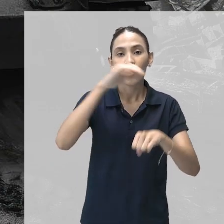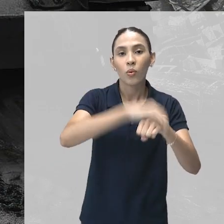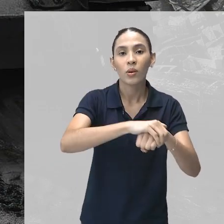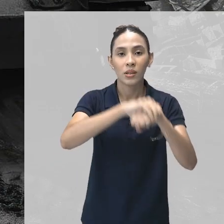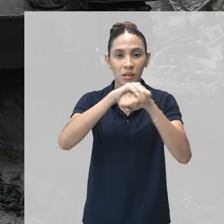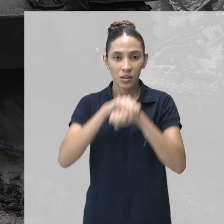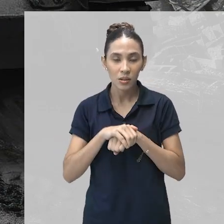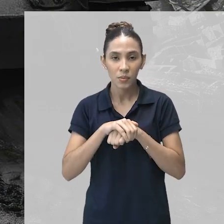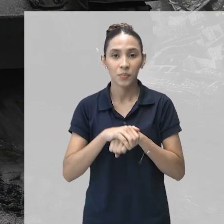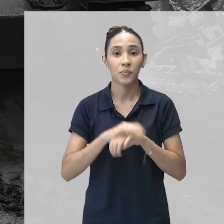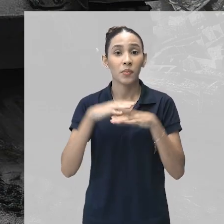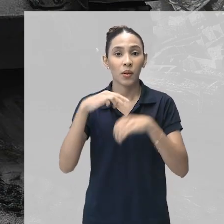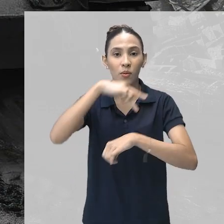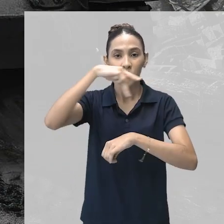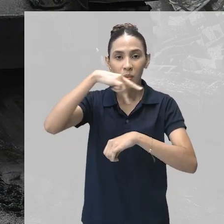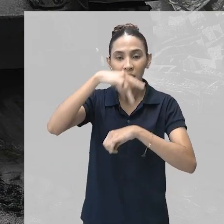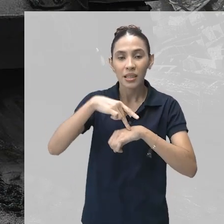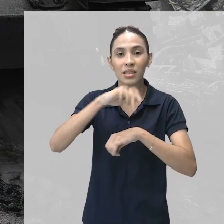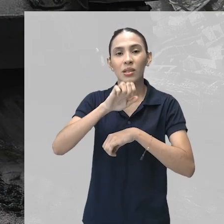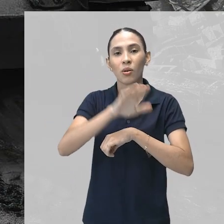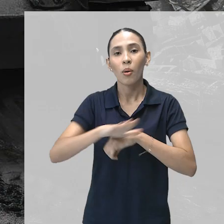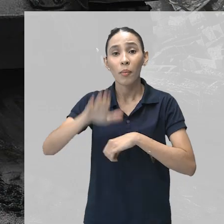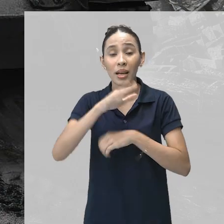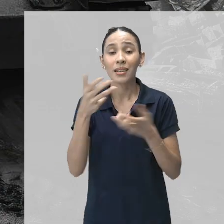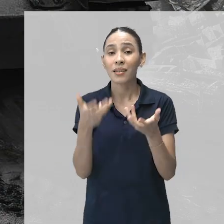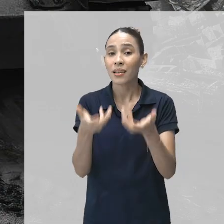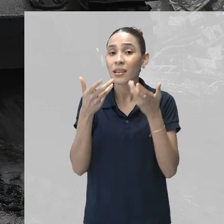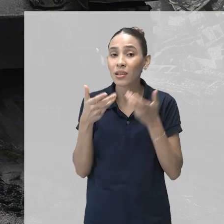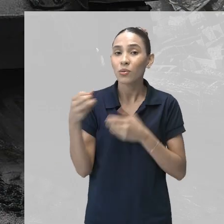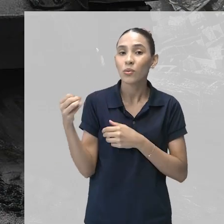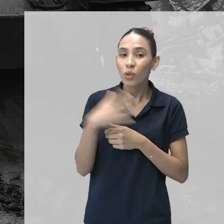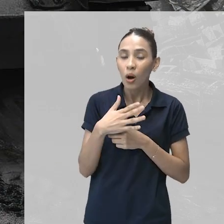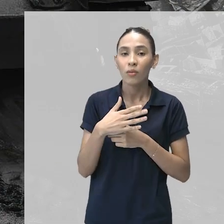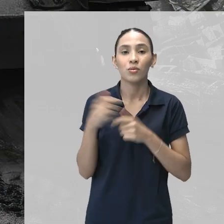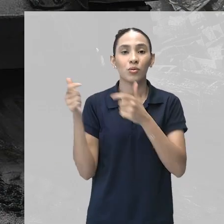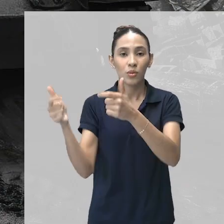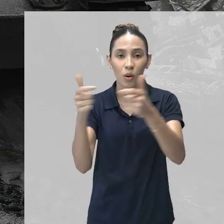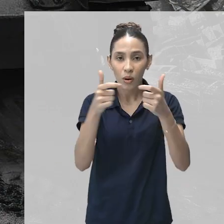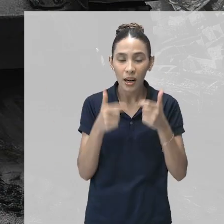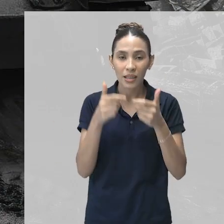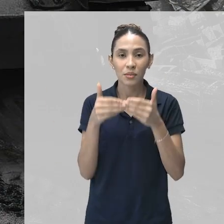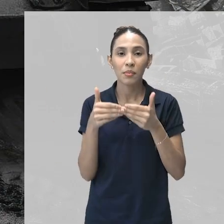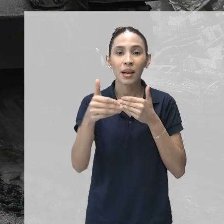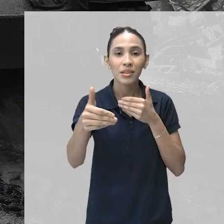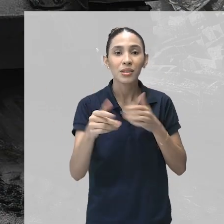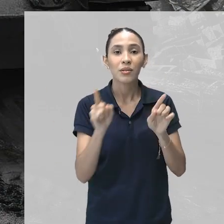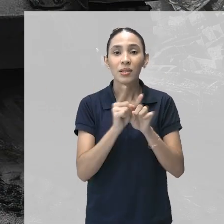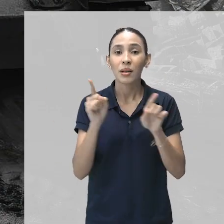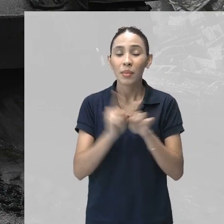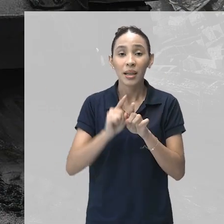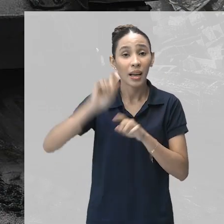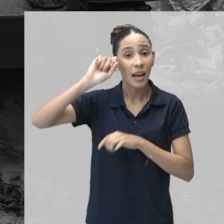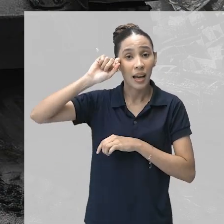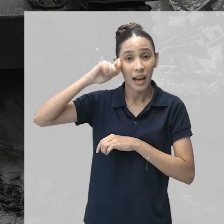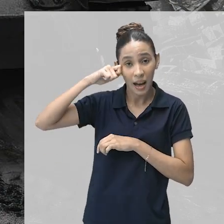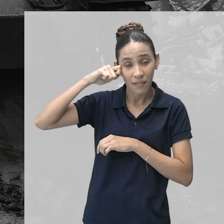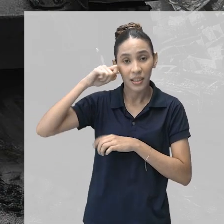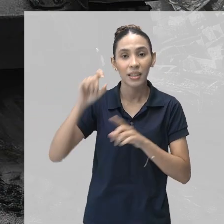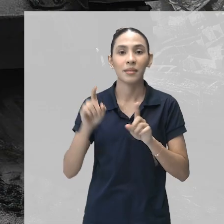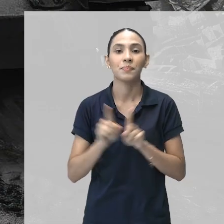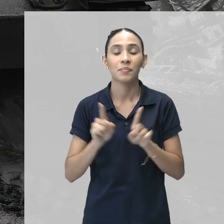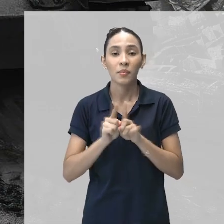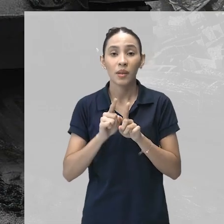neocolonialismo, certo? Em que as nações europeias estavam em busca de novos territórios, partiram ali a África,